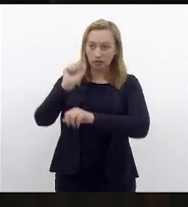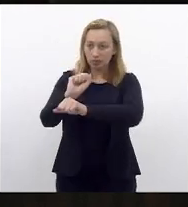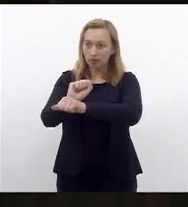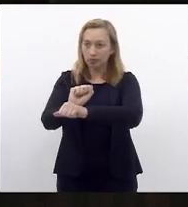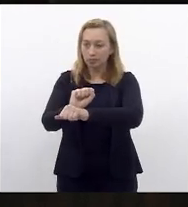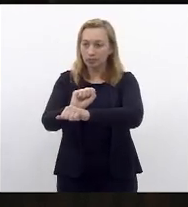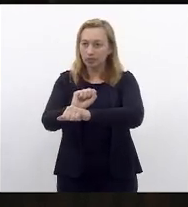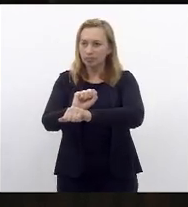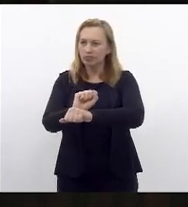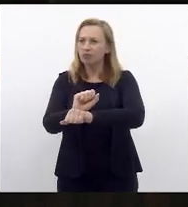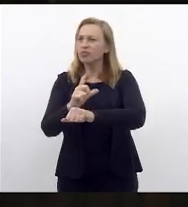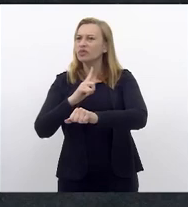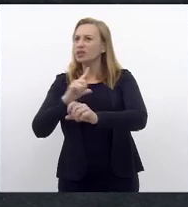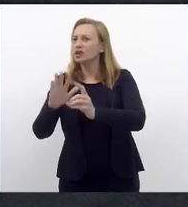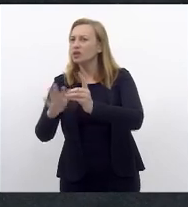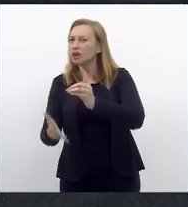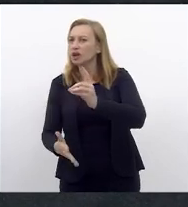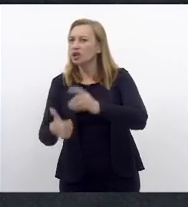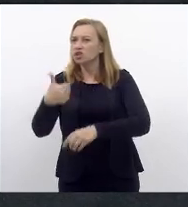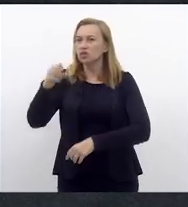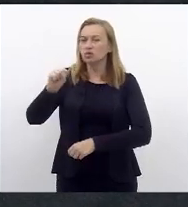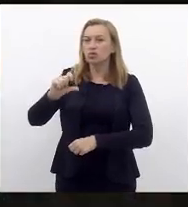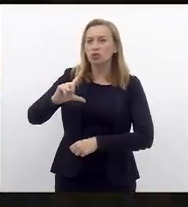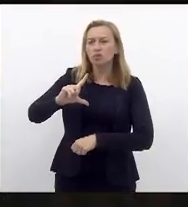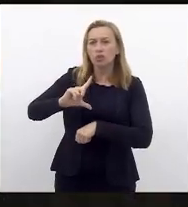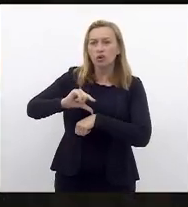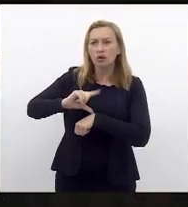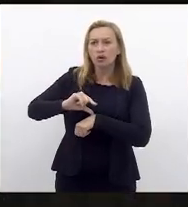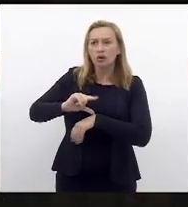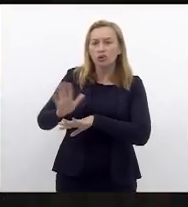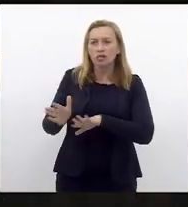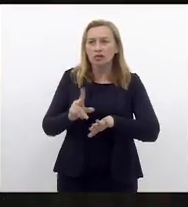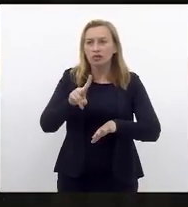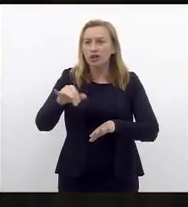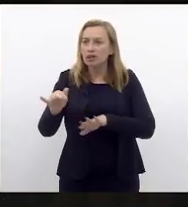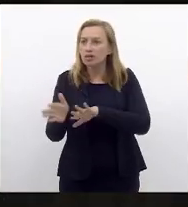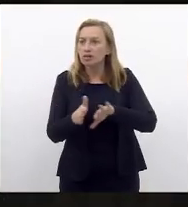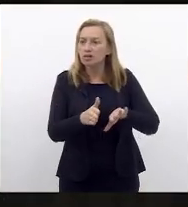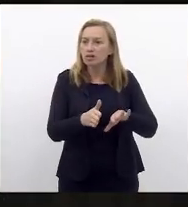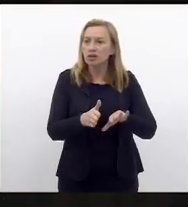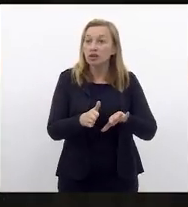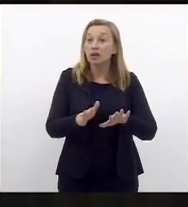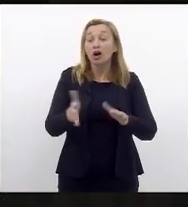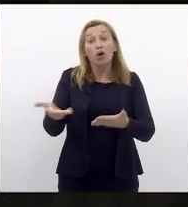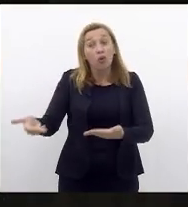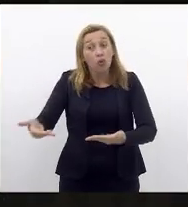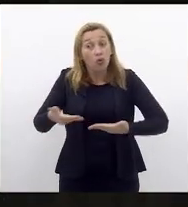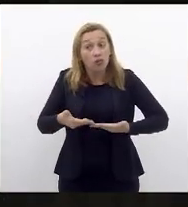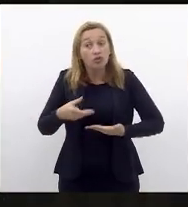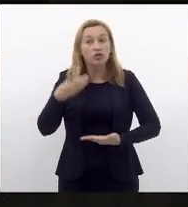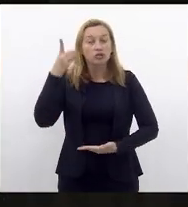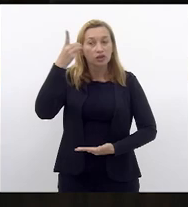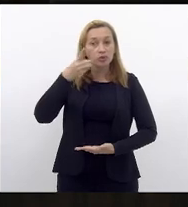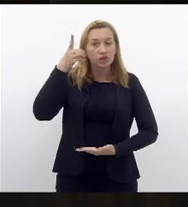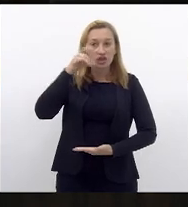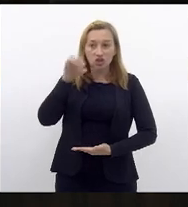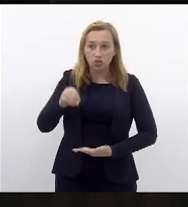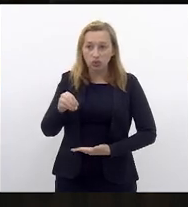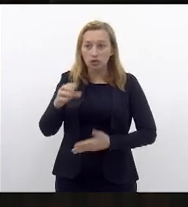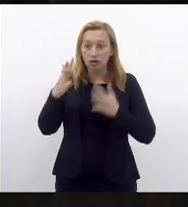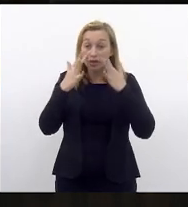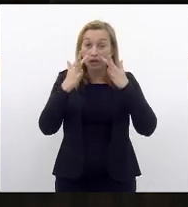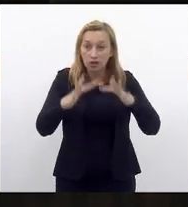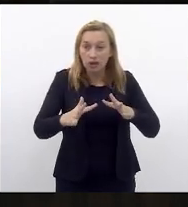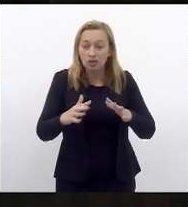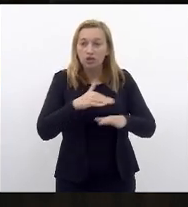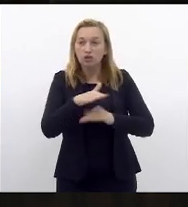ter a honraria às 18? Vai. Queria, a convite do deputado Dionísio Lins, chamar a atenção dos